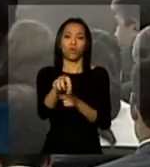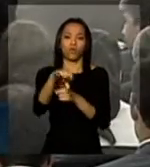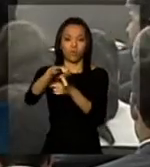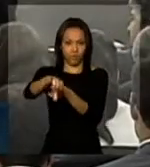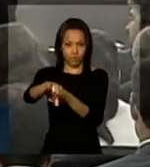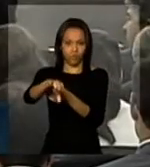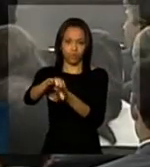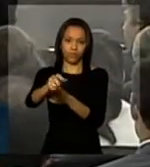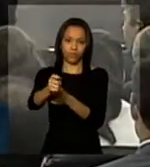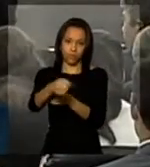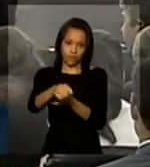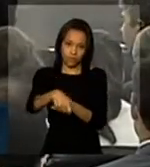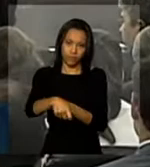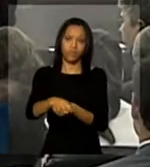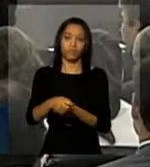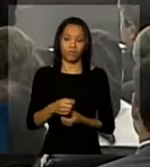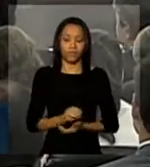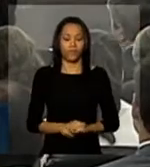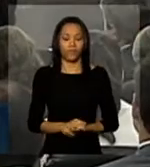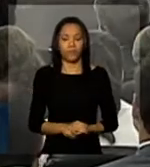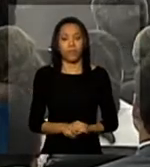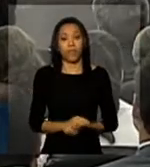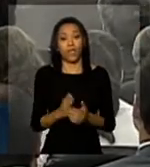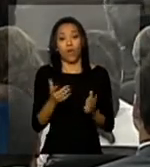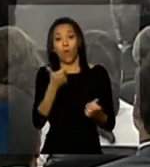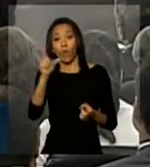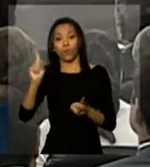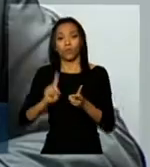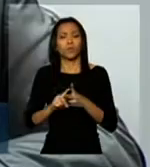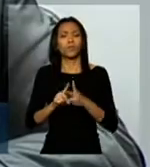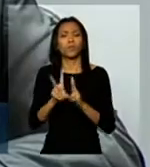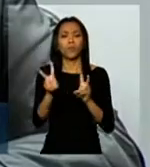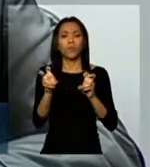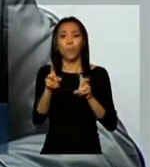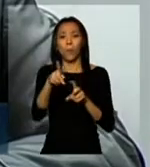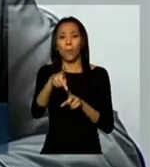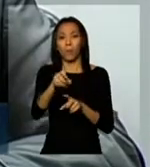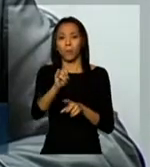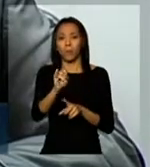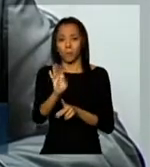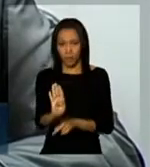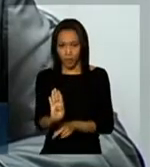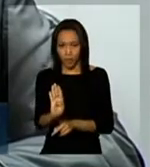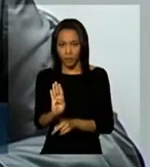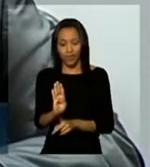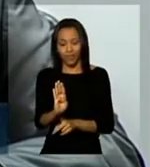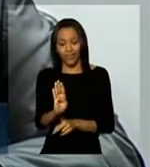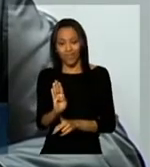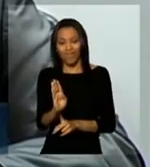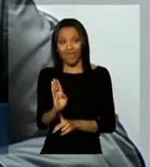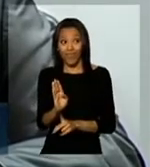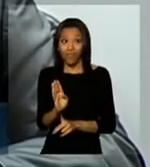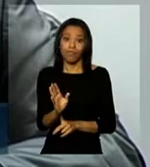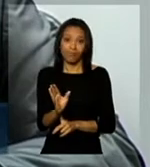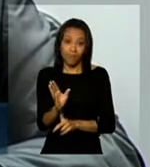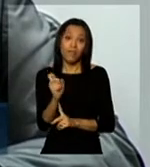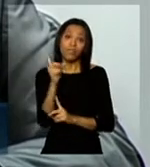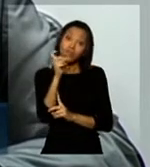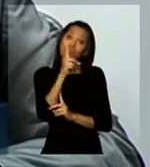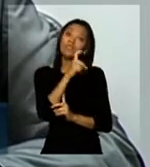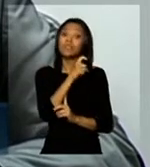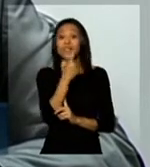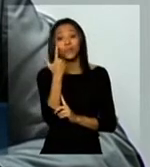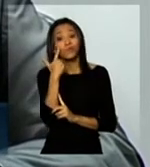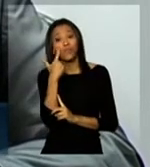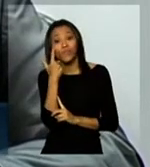Exauridas, desculpa. Quanto à previsão do PIB, nós estamos, assim, num momento um pouco difícil para prever